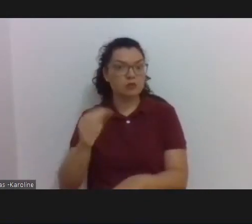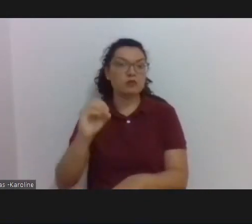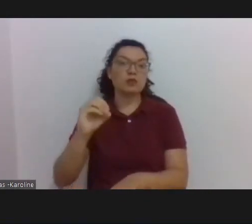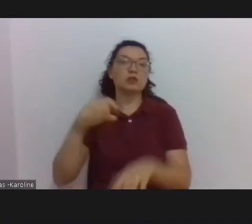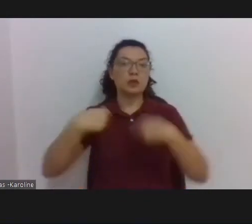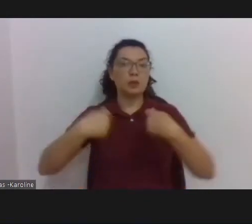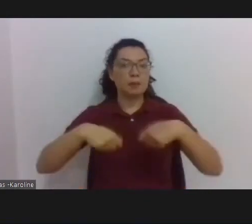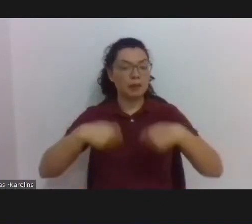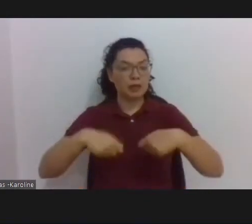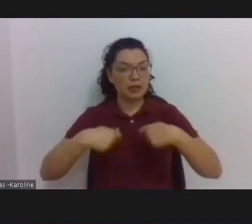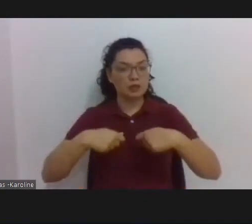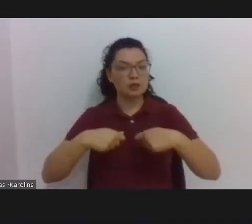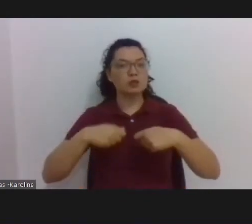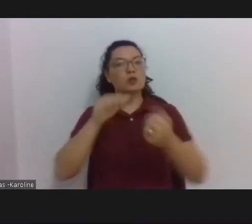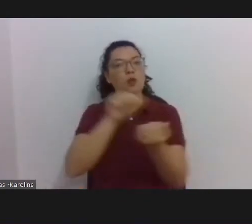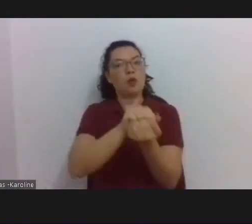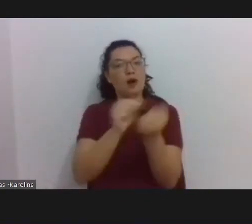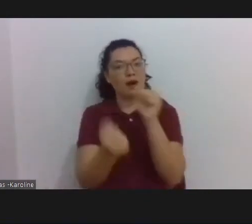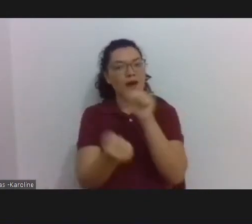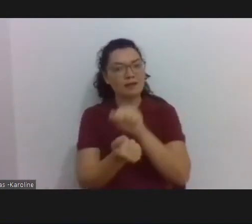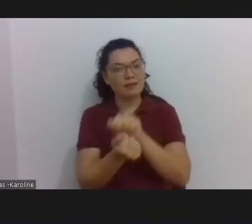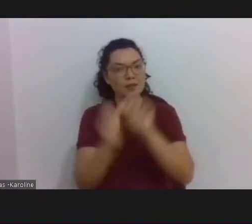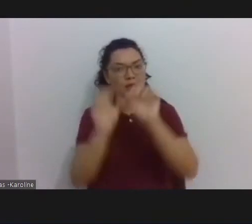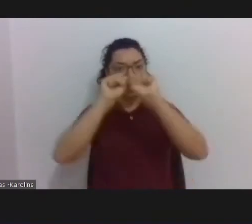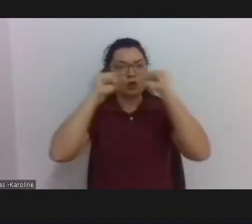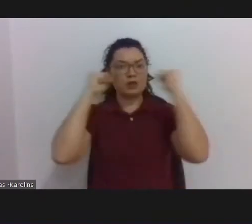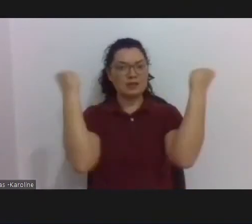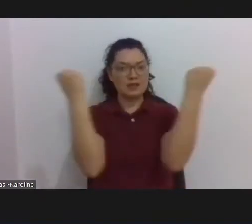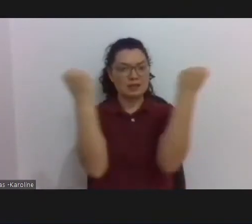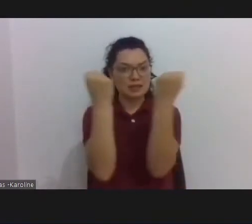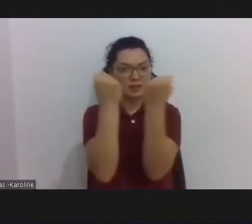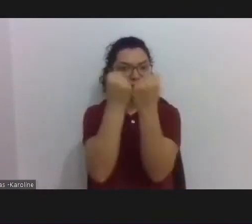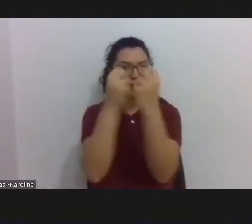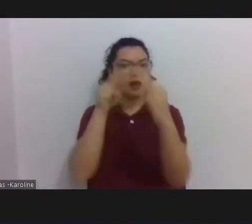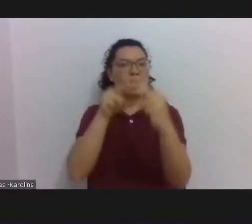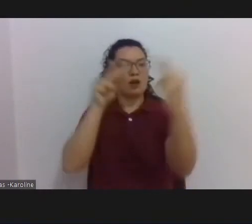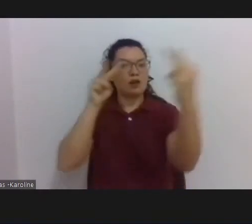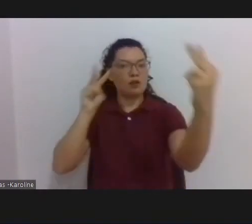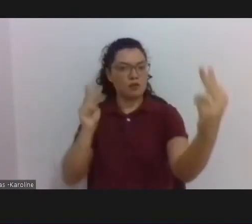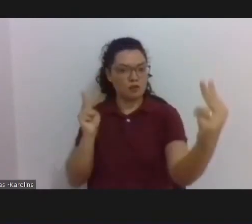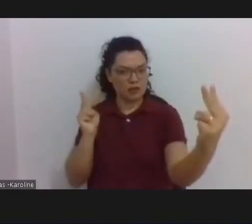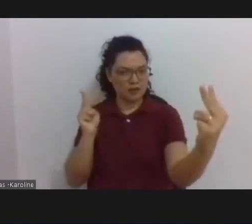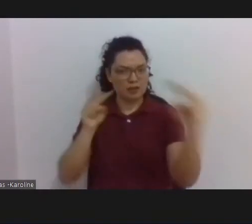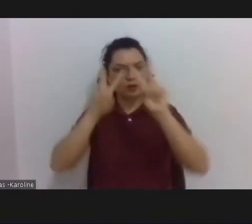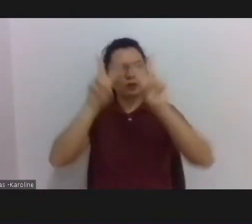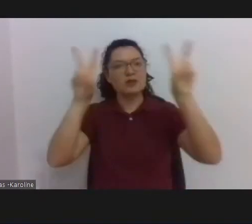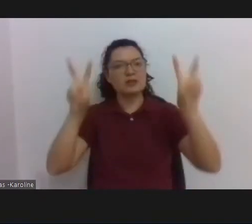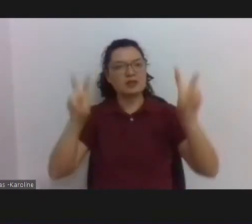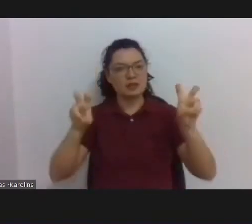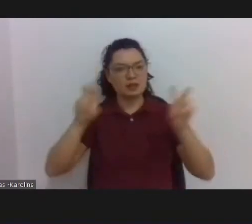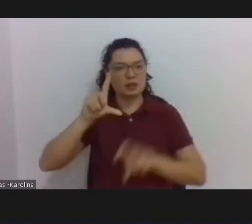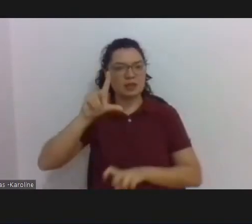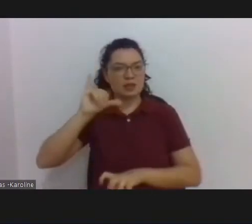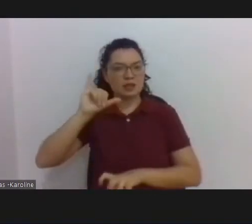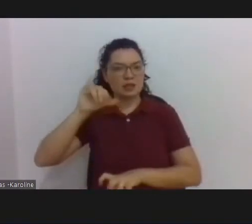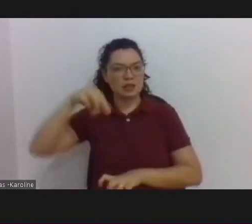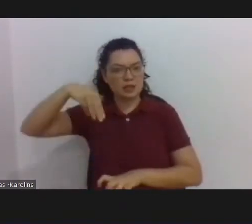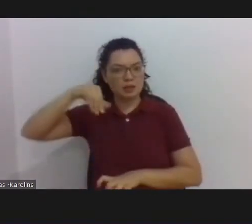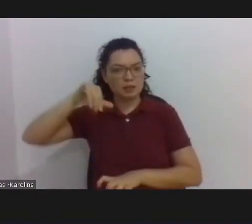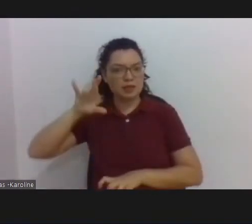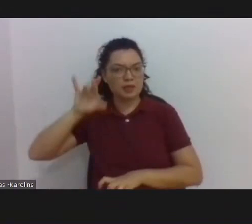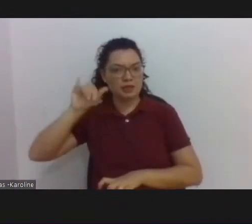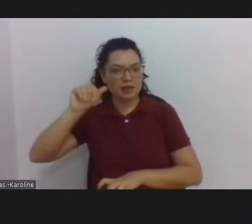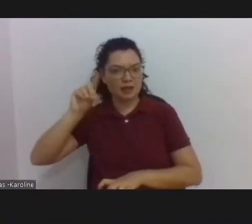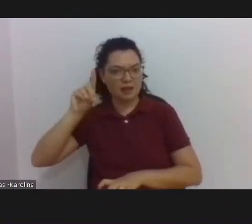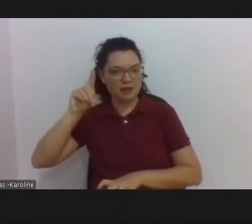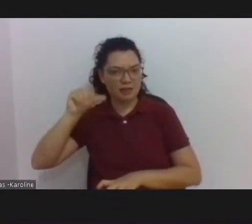no seminário virtual Linearidade, Processos e Práticas em Arquitetura e Urbanismo. Por fim, após uma semana em que